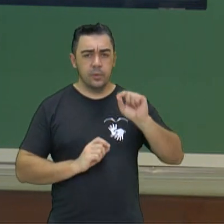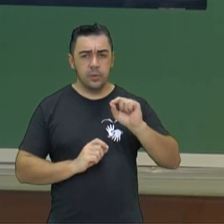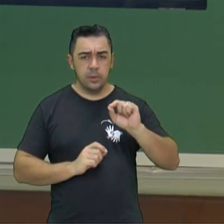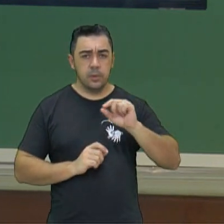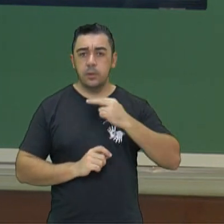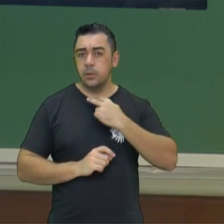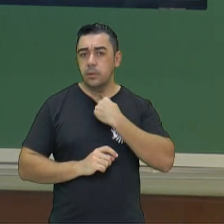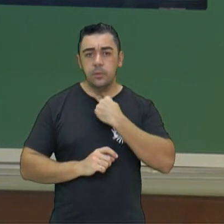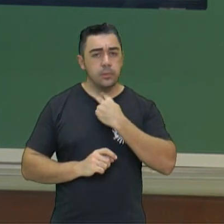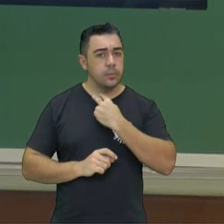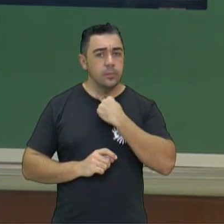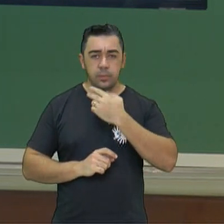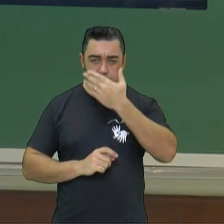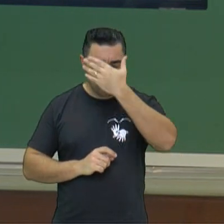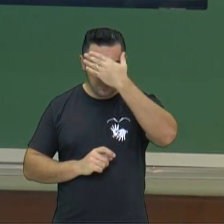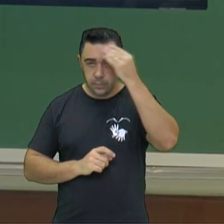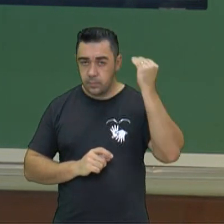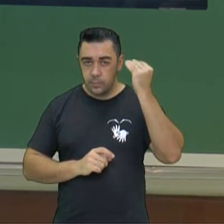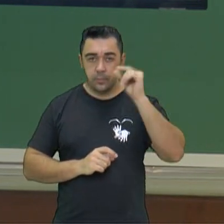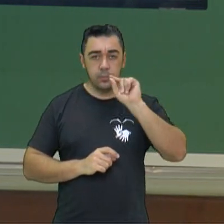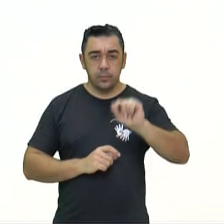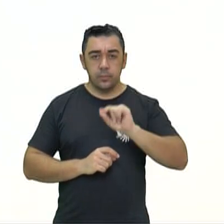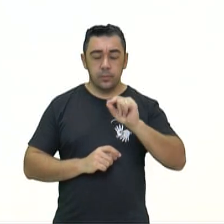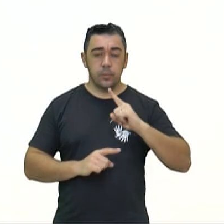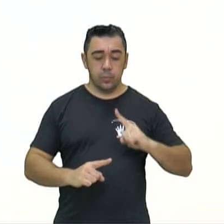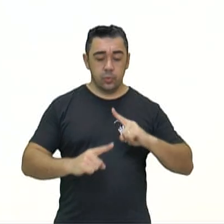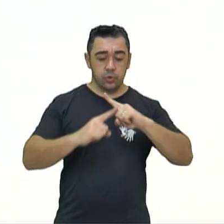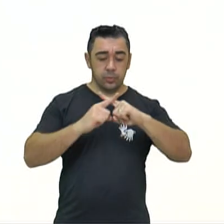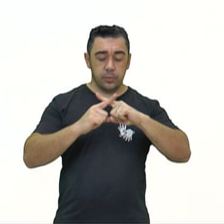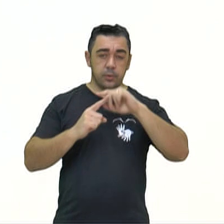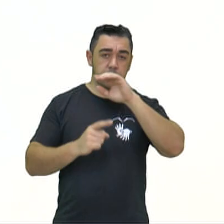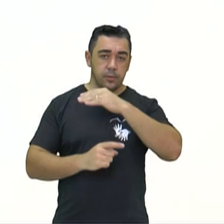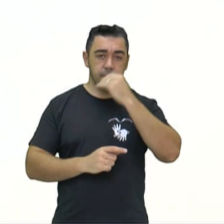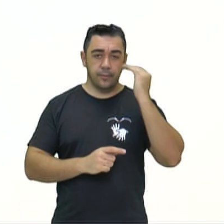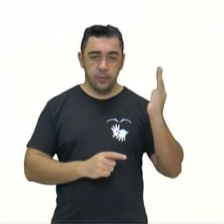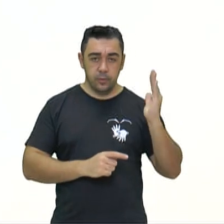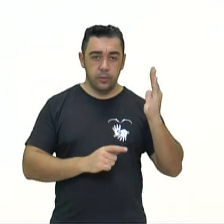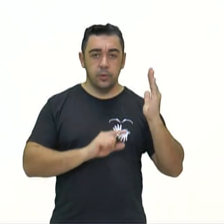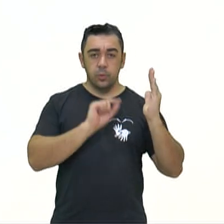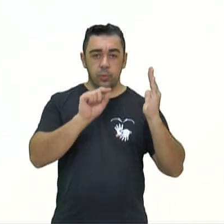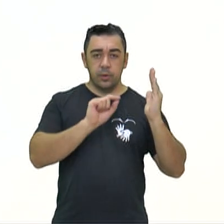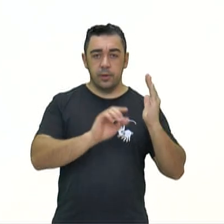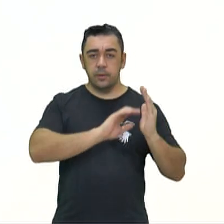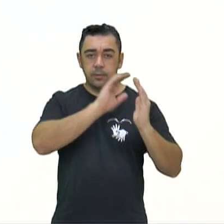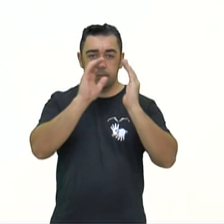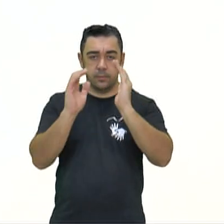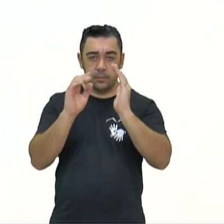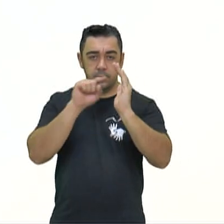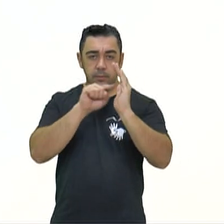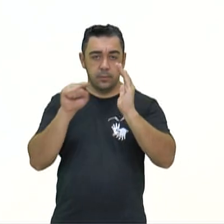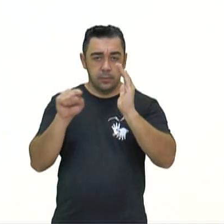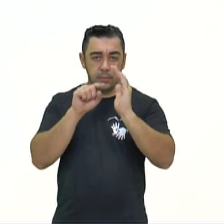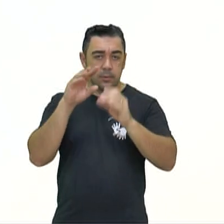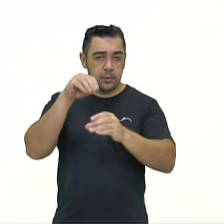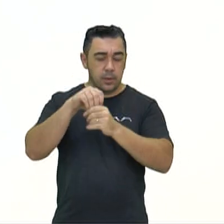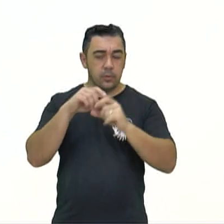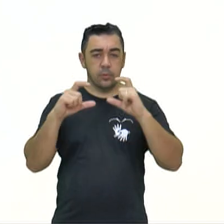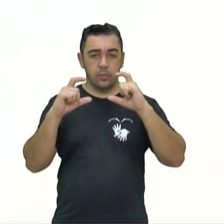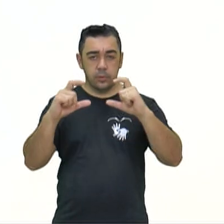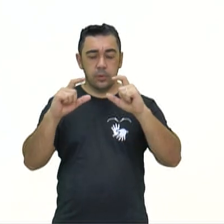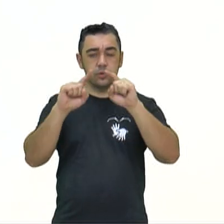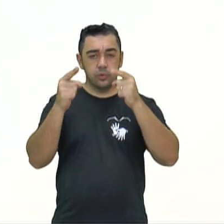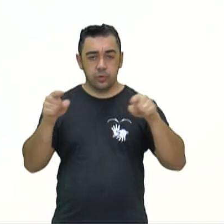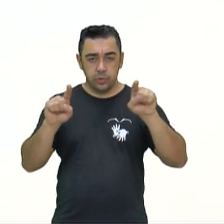não podemos esquecer? Multiplicar o número de fora com o que estão dentro dos parênteses, colchetes e